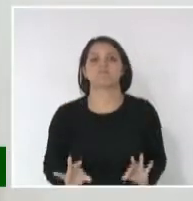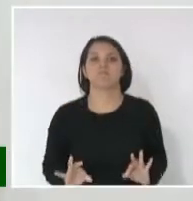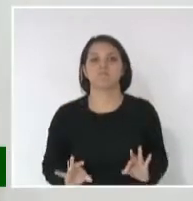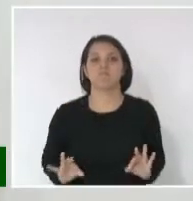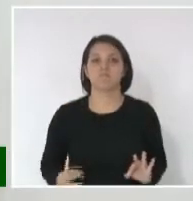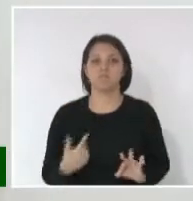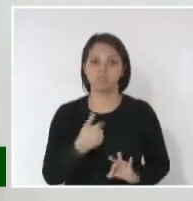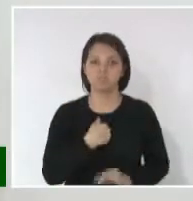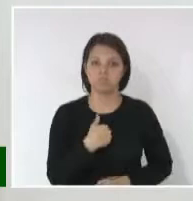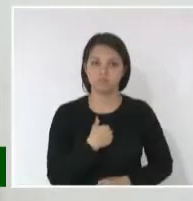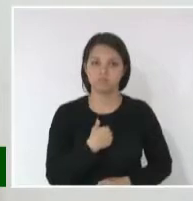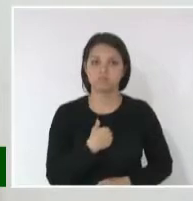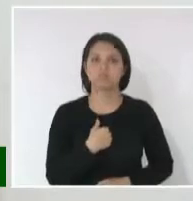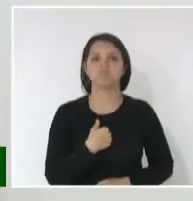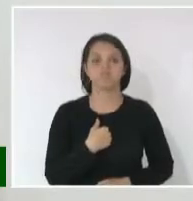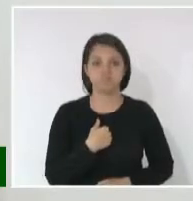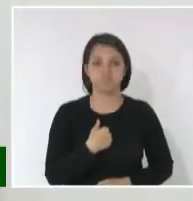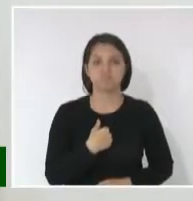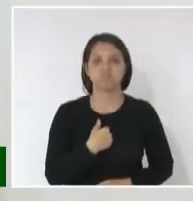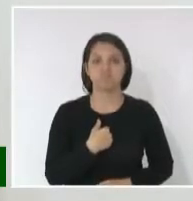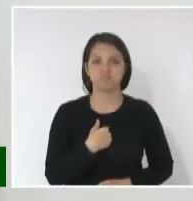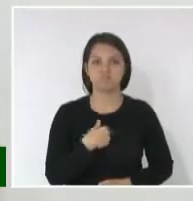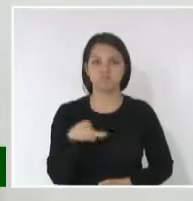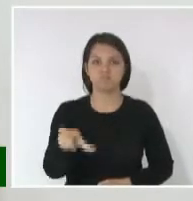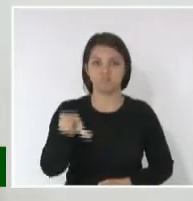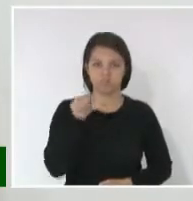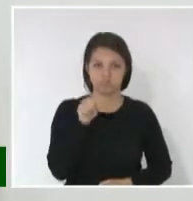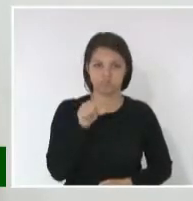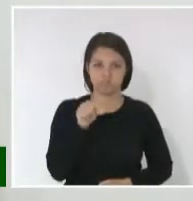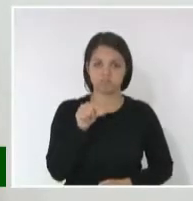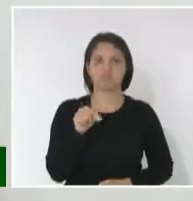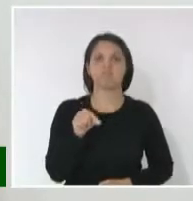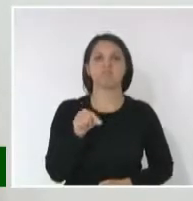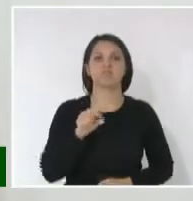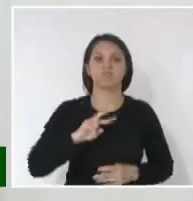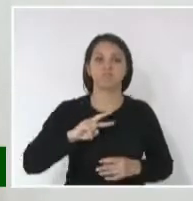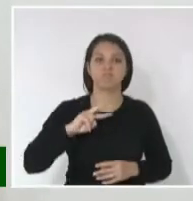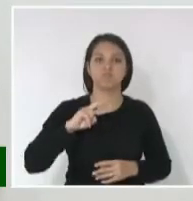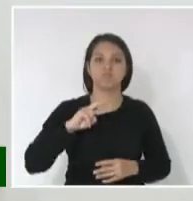efetivamente peguei em mãos o resultado